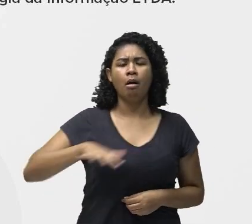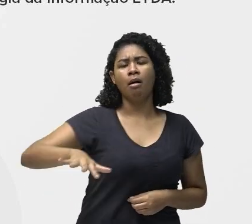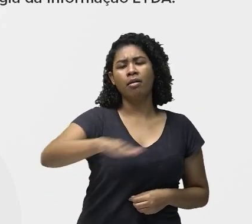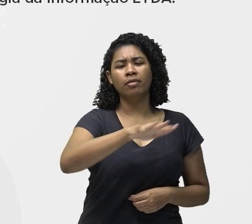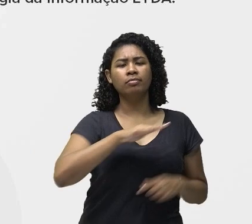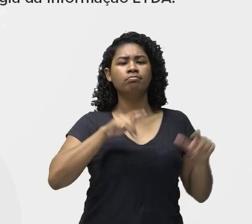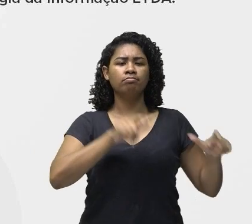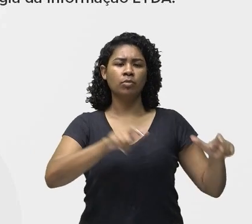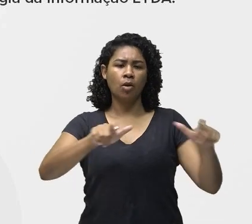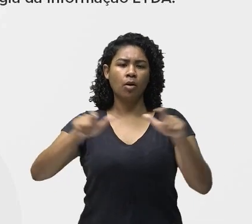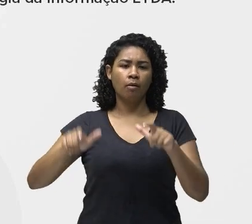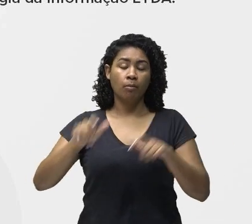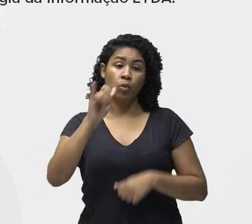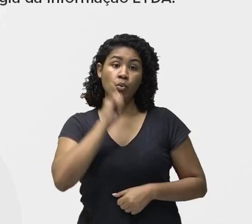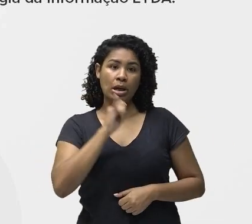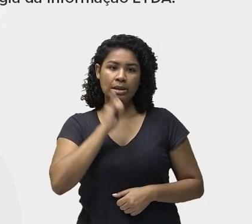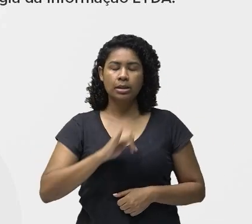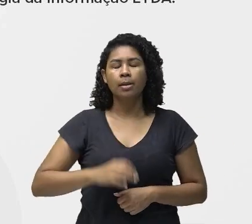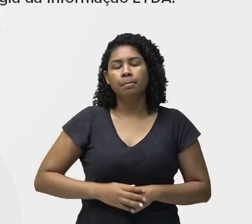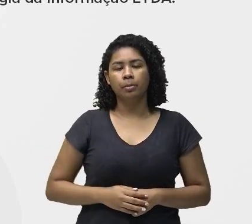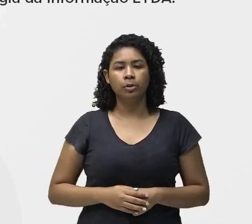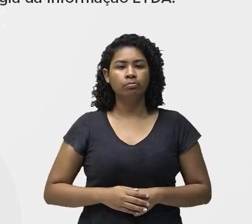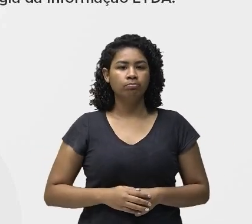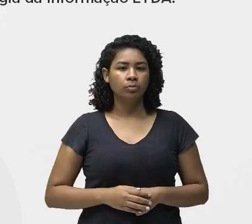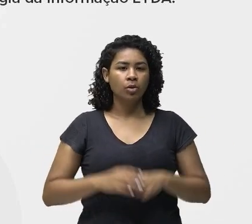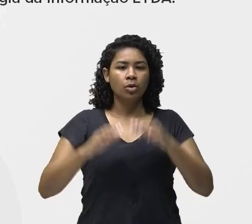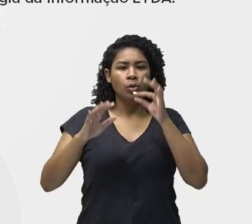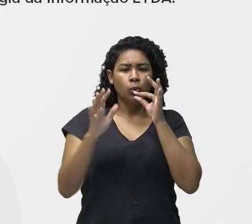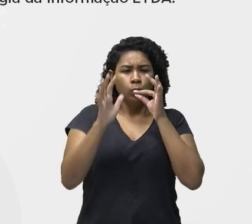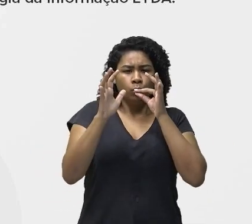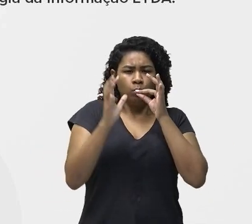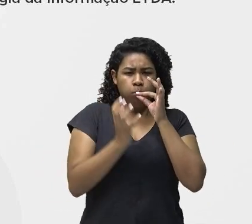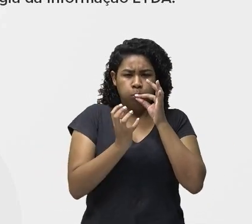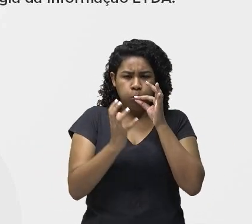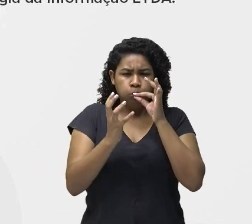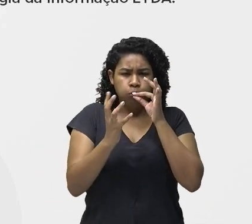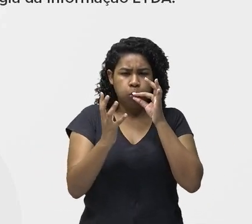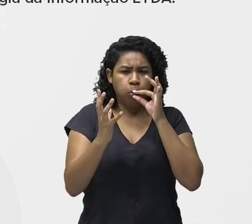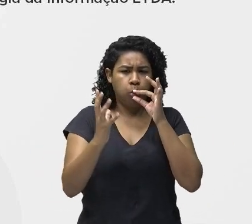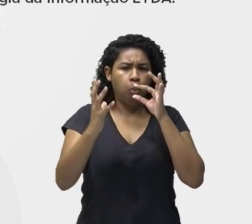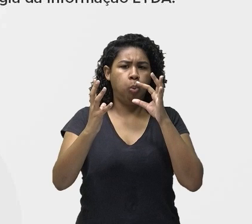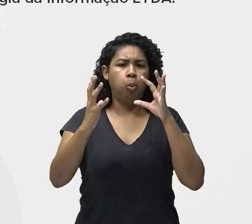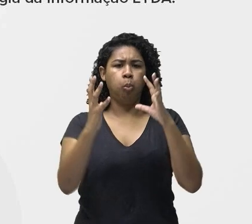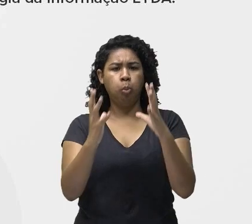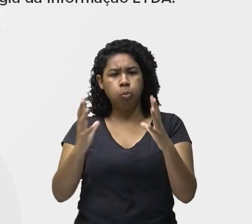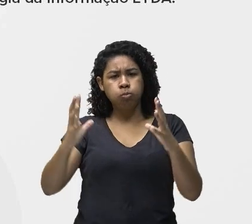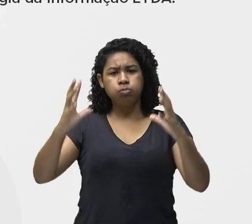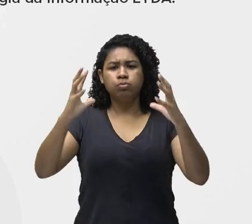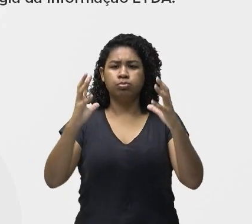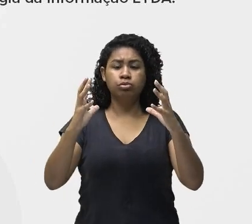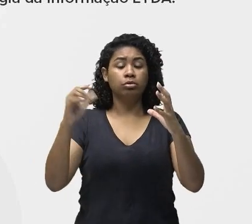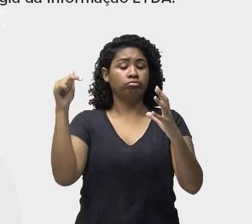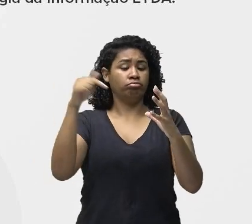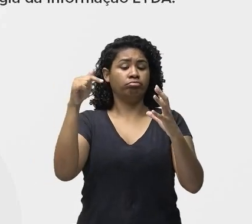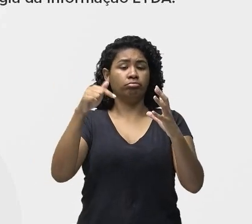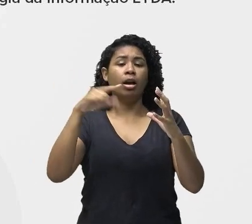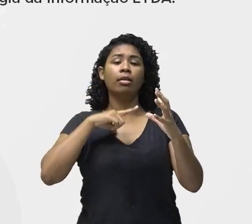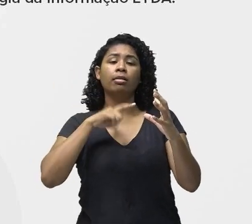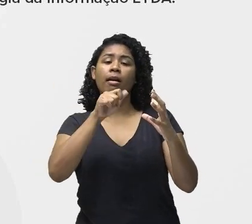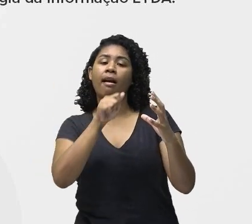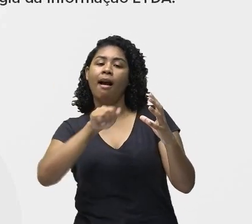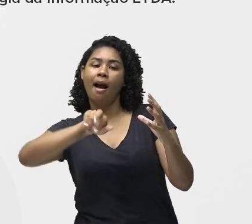ao soprarmos um balão de aniversário, ele fica cheio de ar e ocupa mais